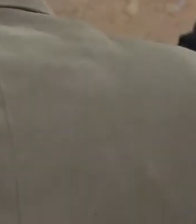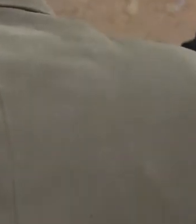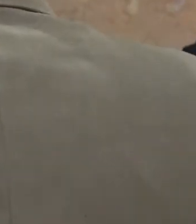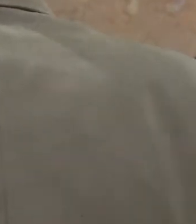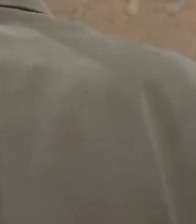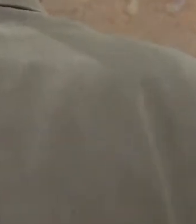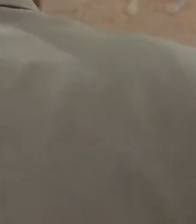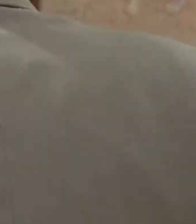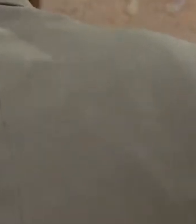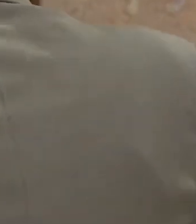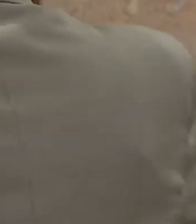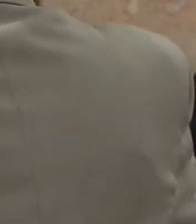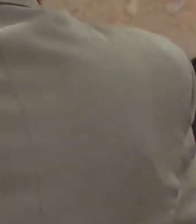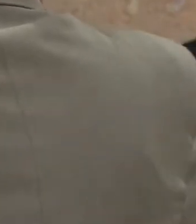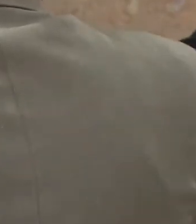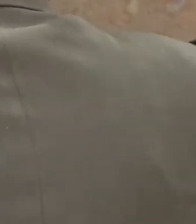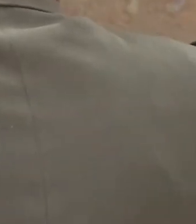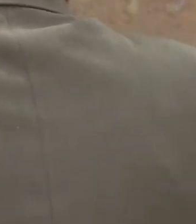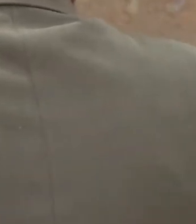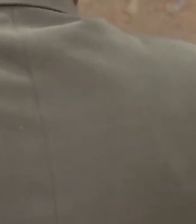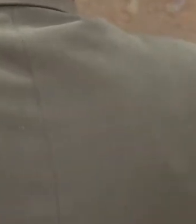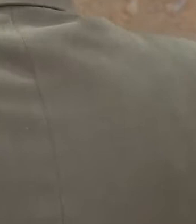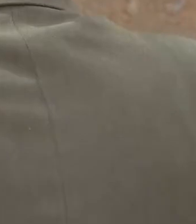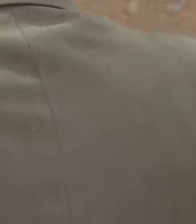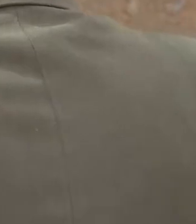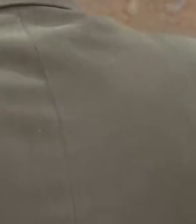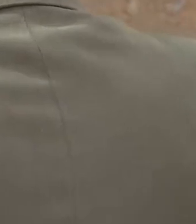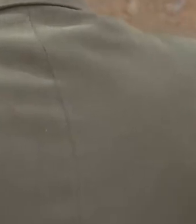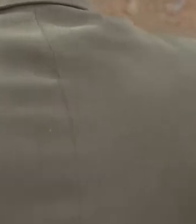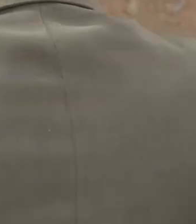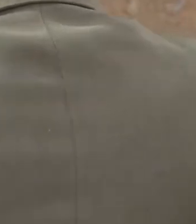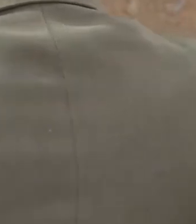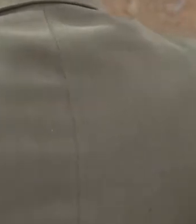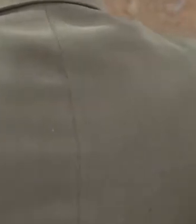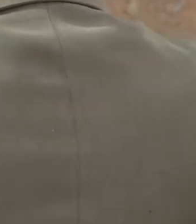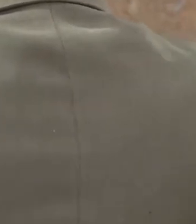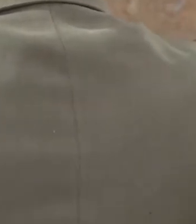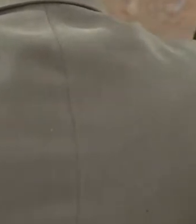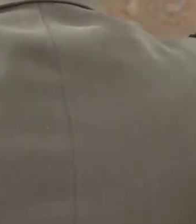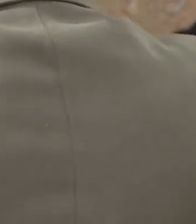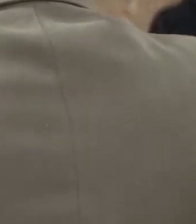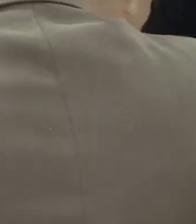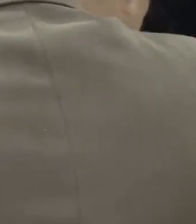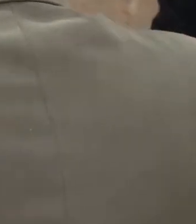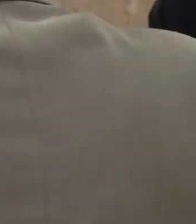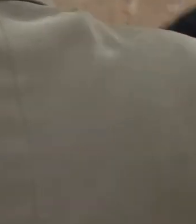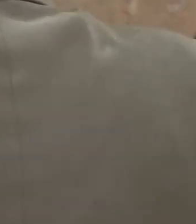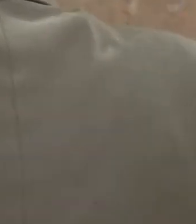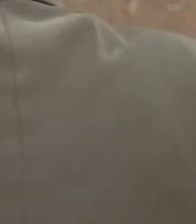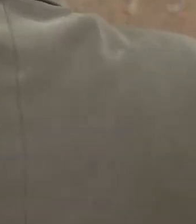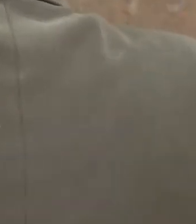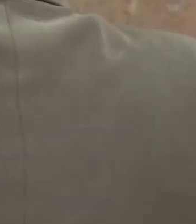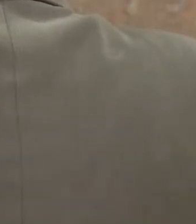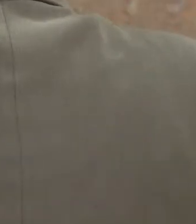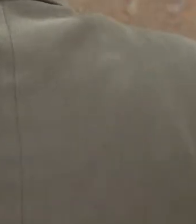05/2021, do excelentíssimo senhor prefeito, encaminhando veto total ao projeto de lei